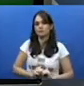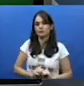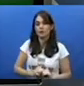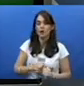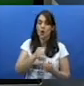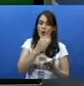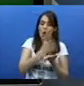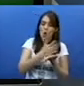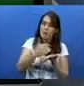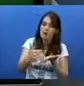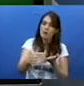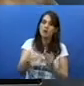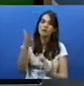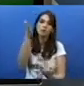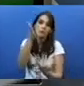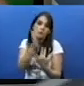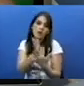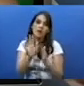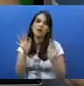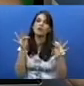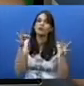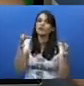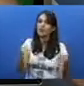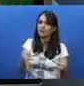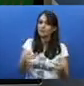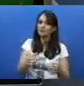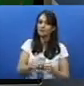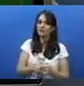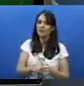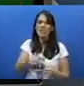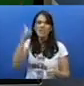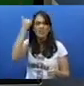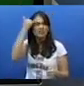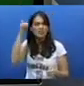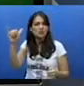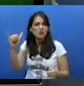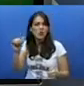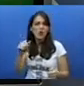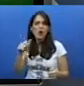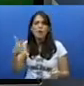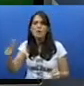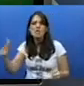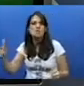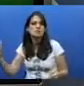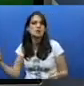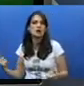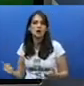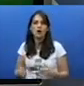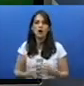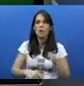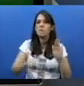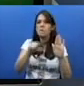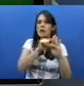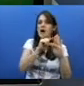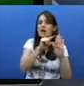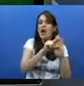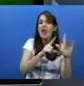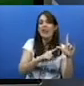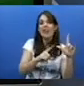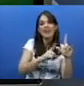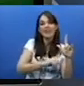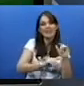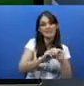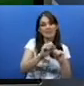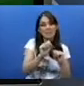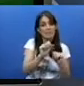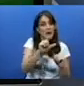Começo, meio e fim. Evitamos repetições excessivas, parágrafo com letra maiúscula, colocamos